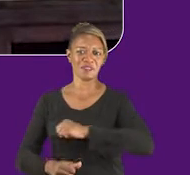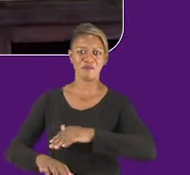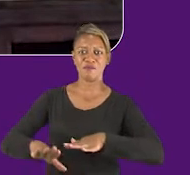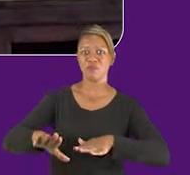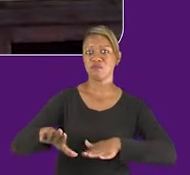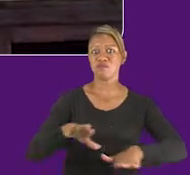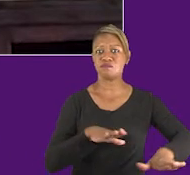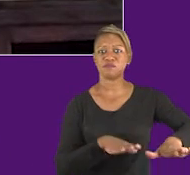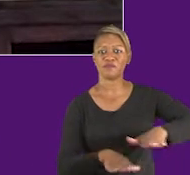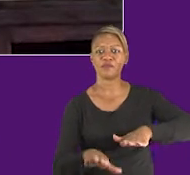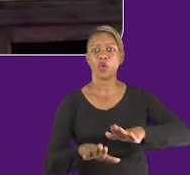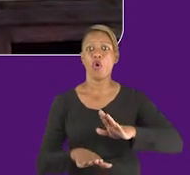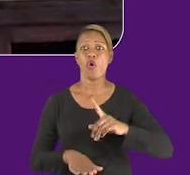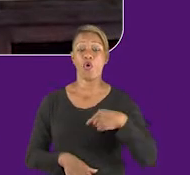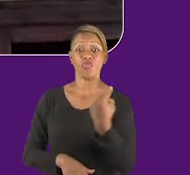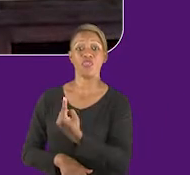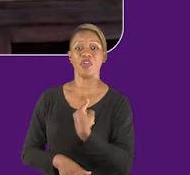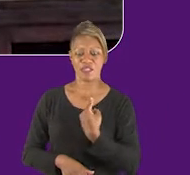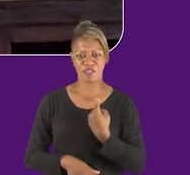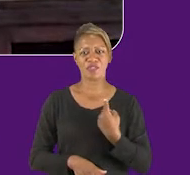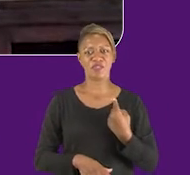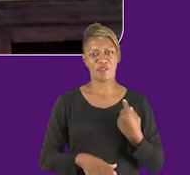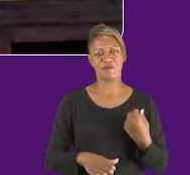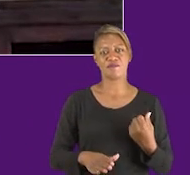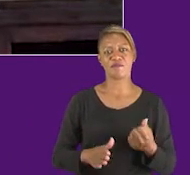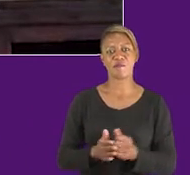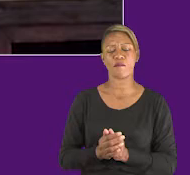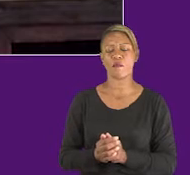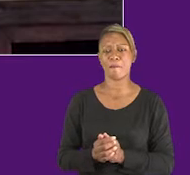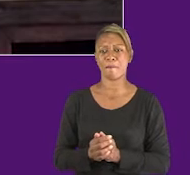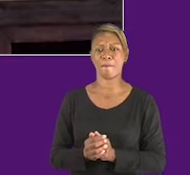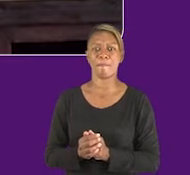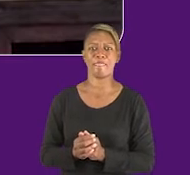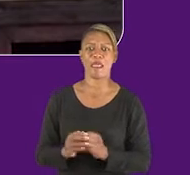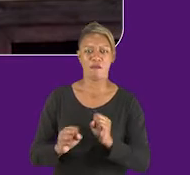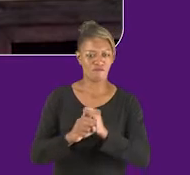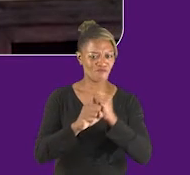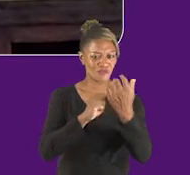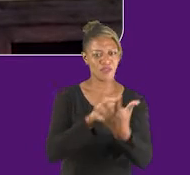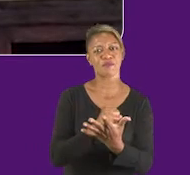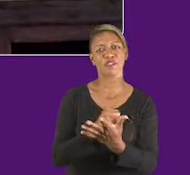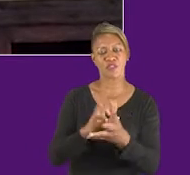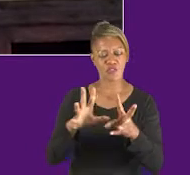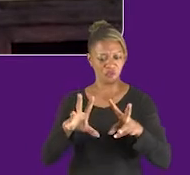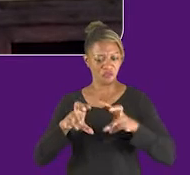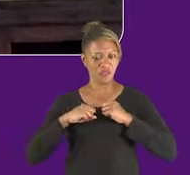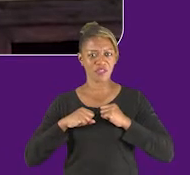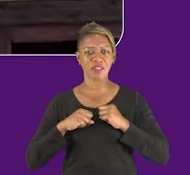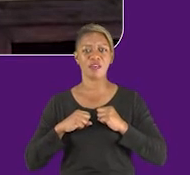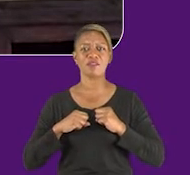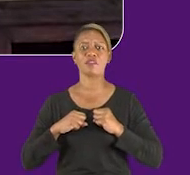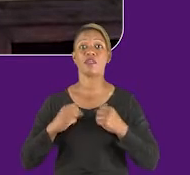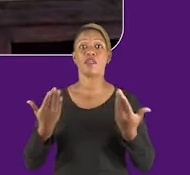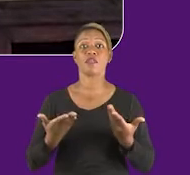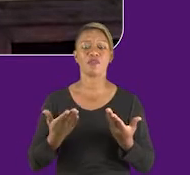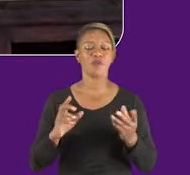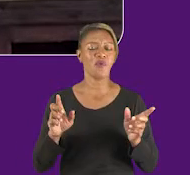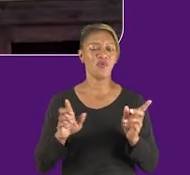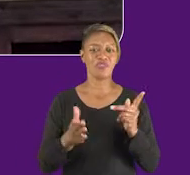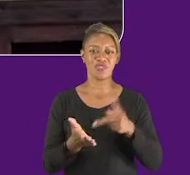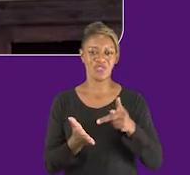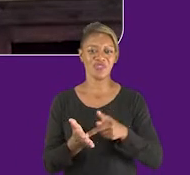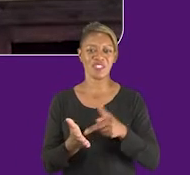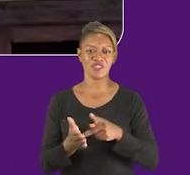por exemplo todos nós fomos afetados no ano de 20 função da pandemia da então Imagine que um continente